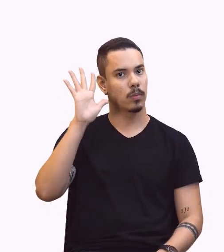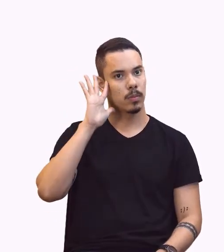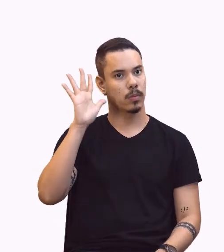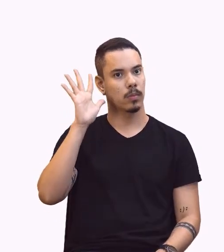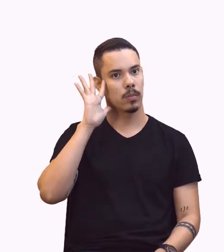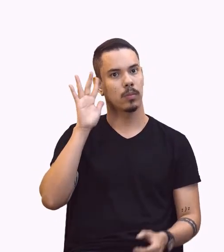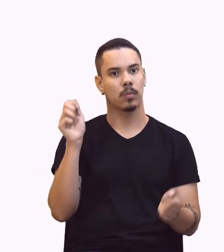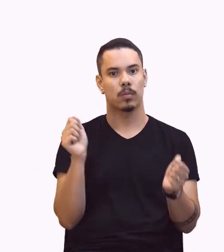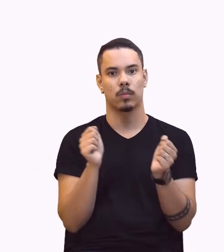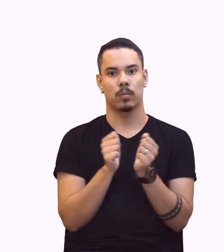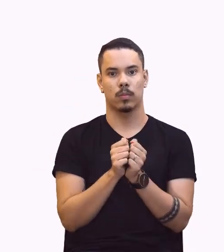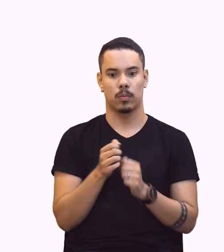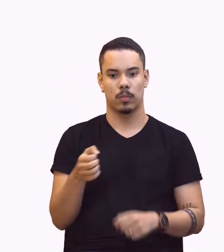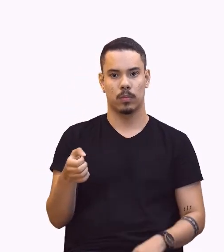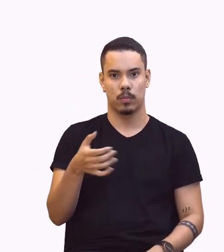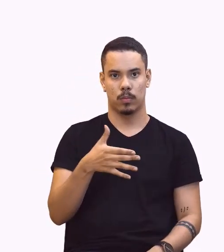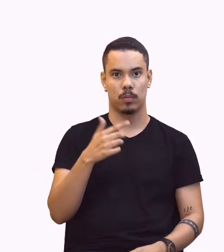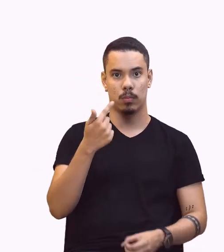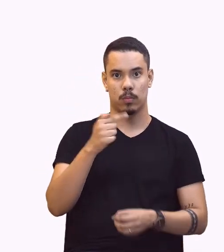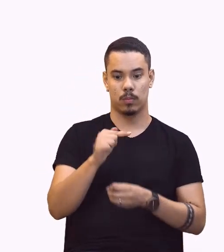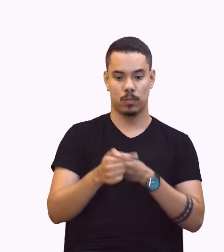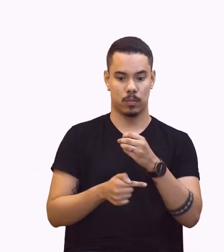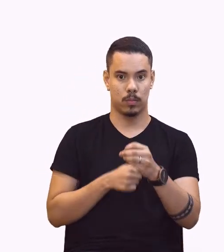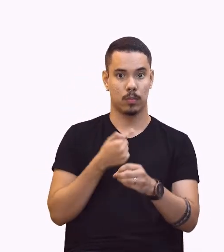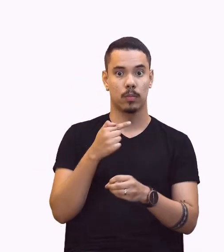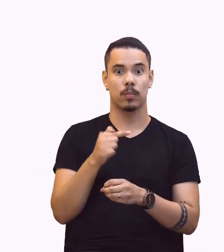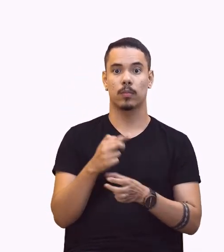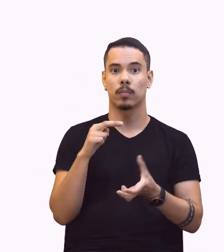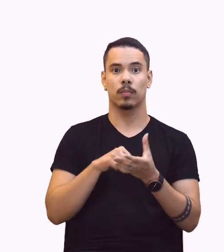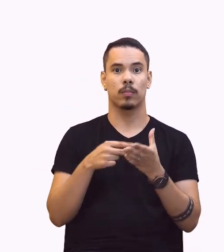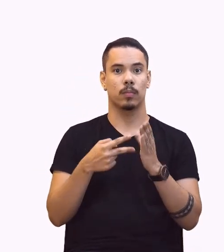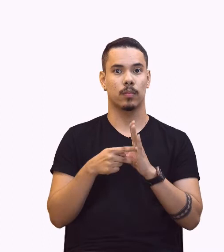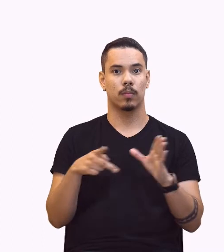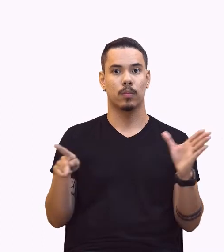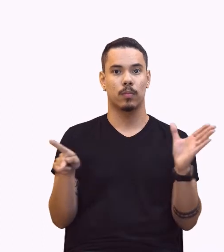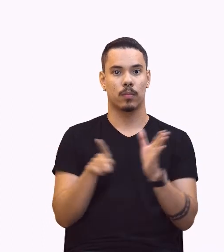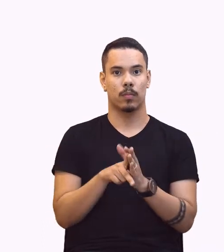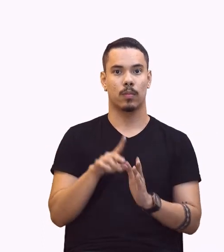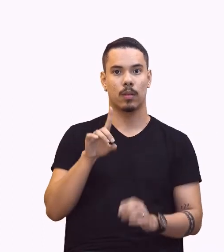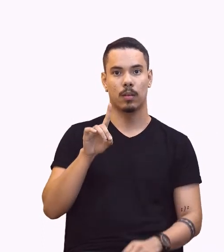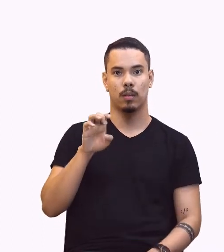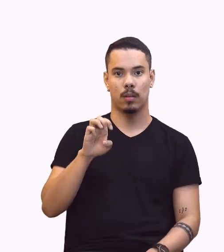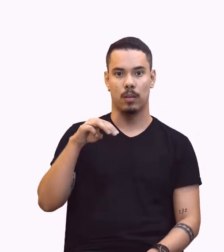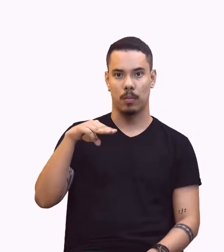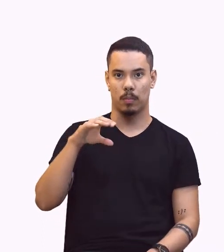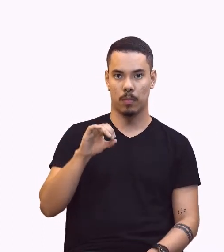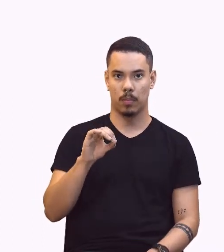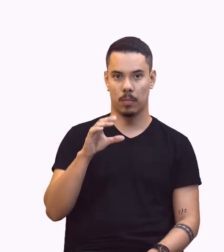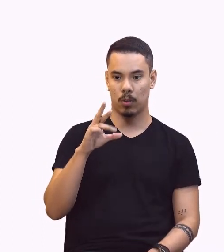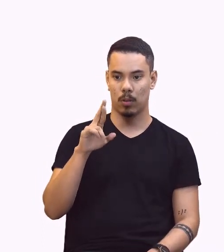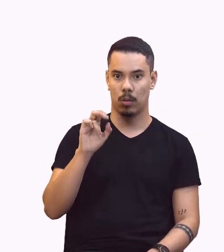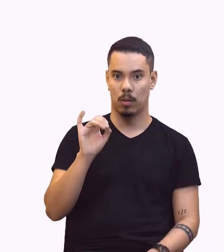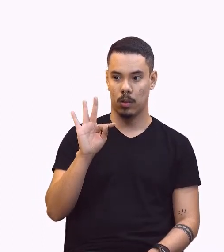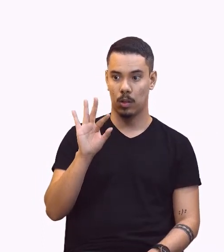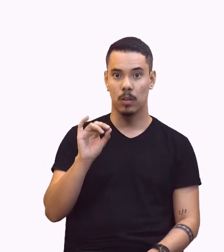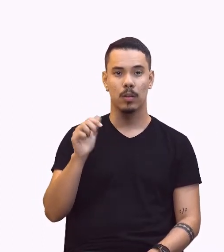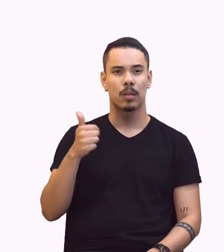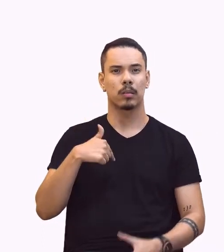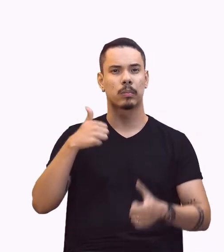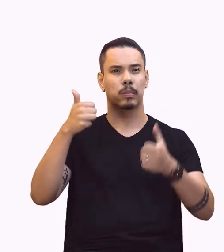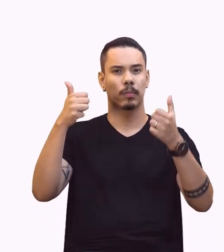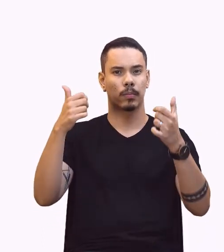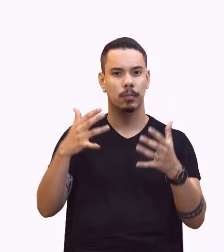teoria atomista do átomo, que foi criada por Demócrito. E Epícoro esclareceu que o